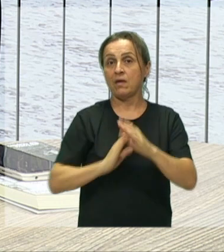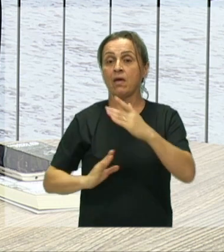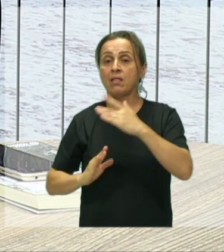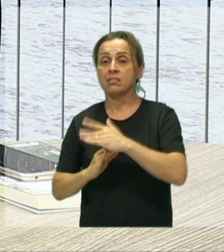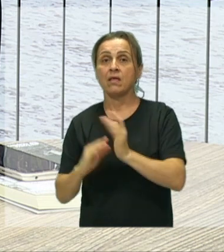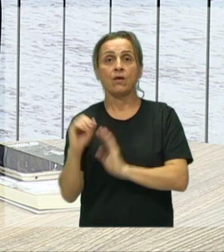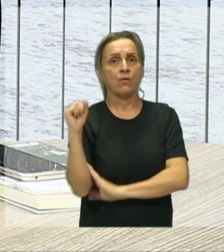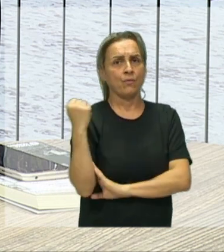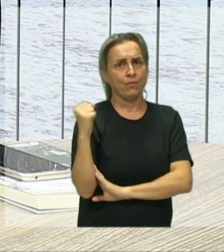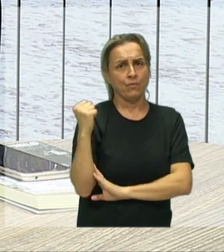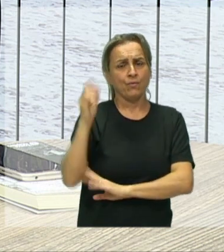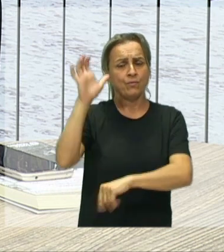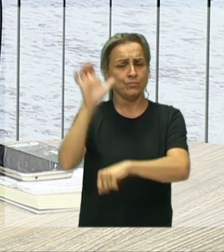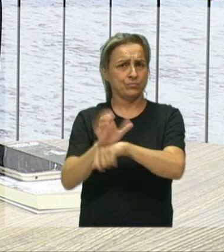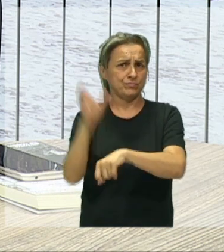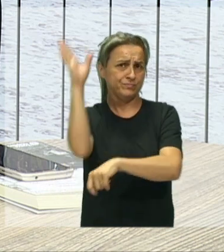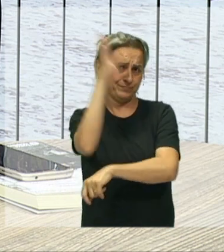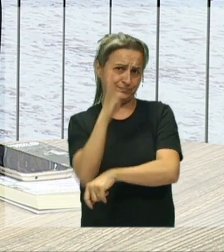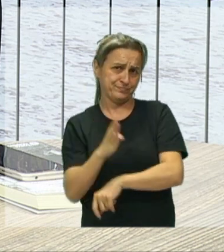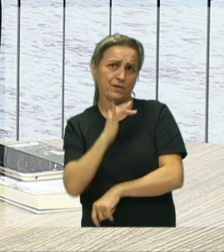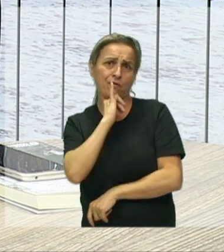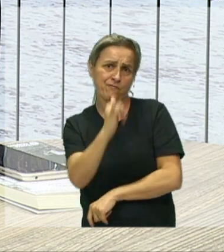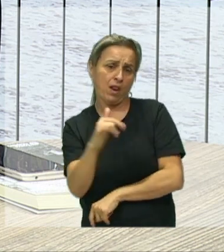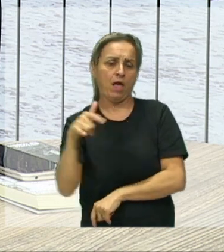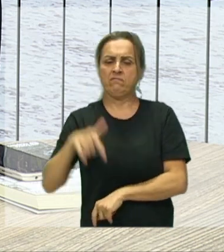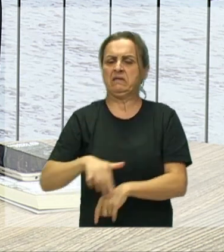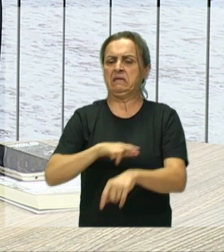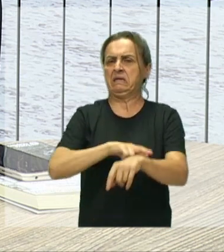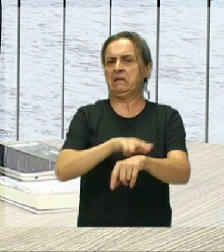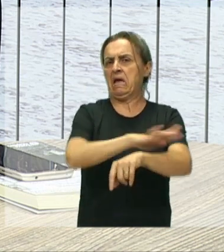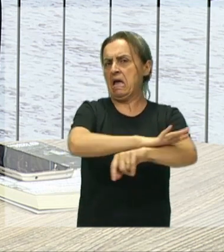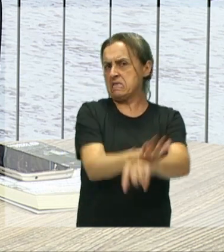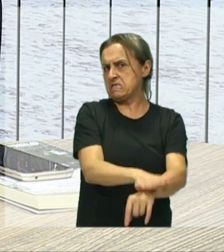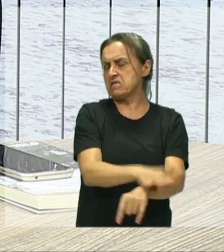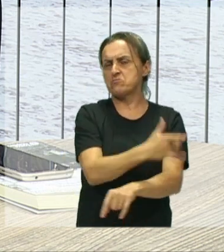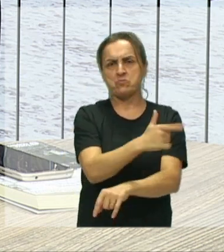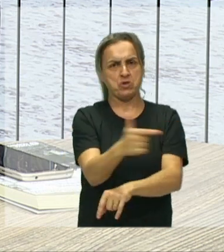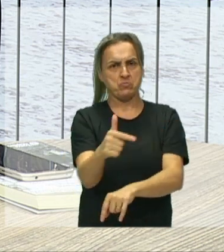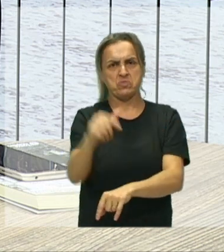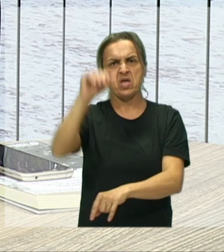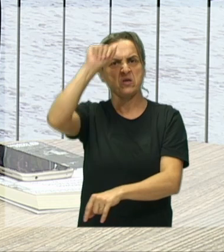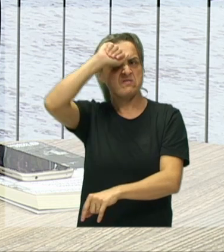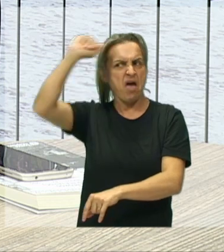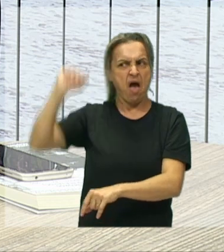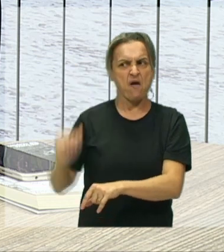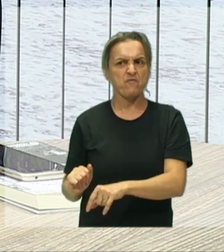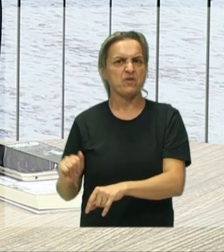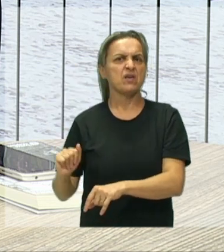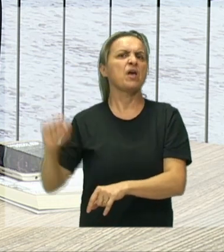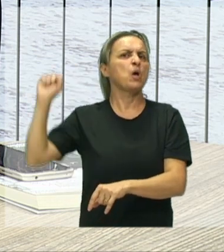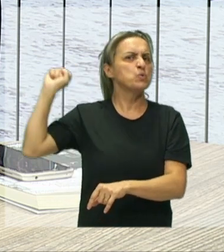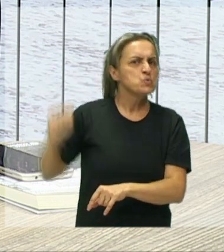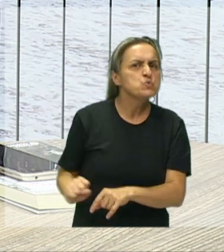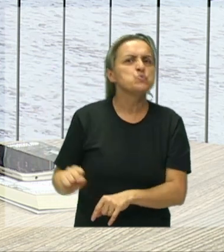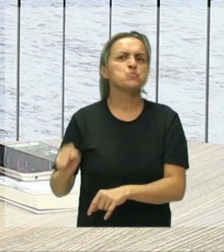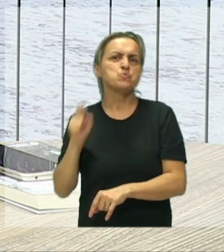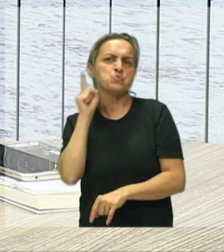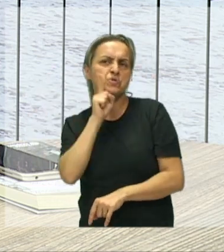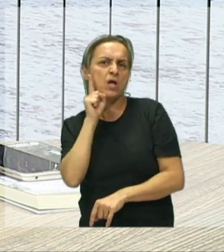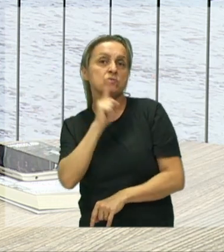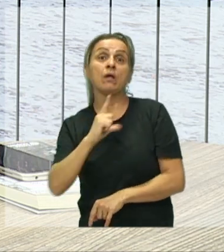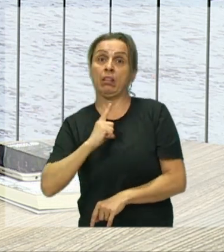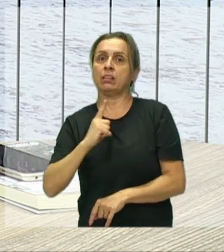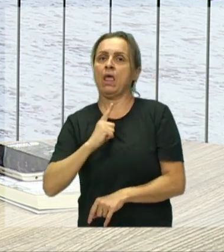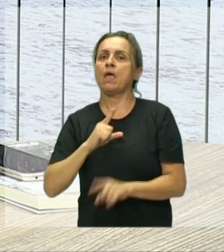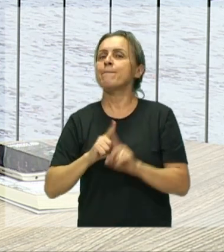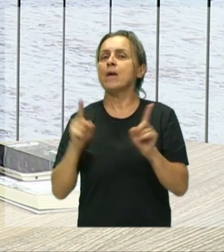o Estado brasileiro fala, não, aqui nós não temos racismo. Tem na África do Sul, nos Estados Unidos, aqui nós não temos. O primeiro